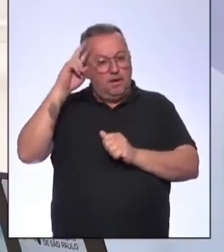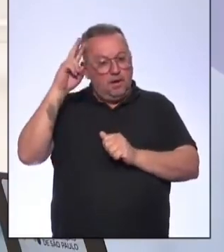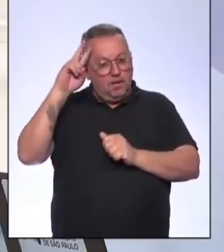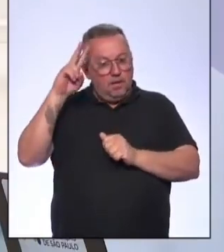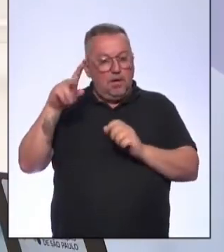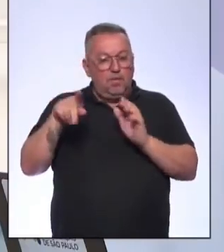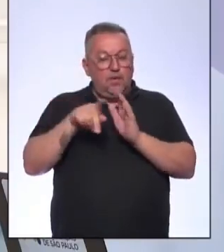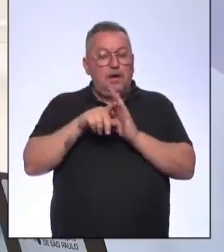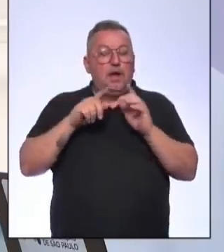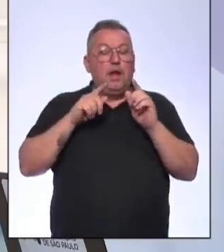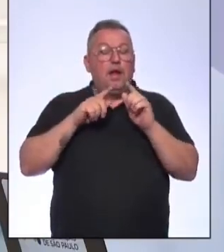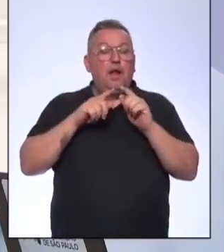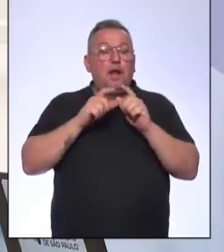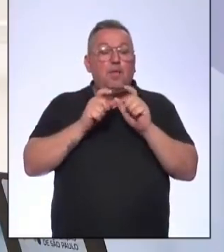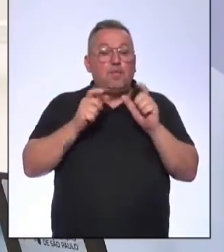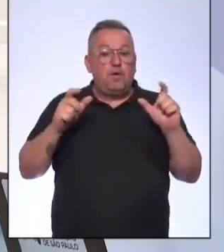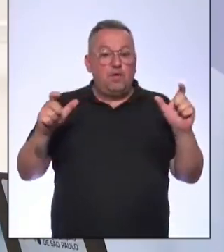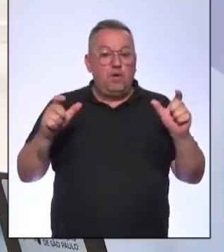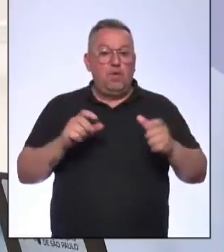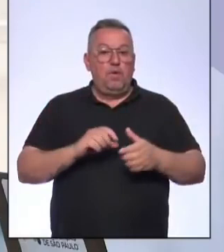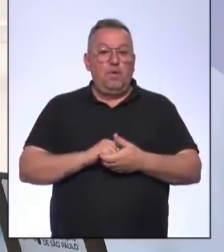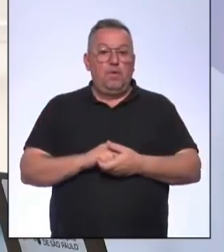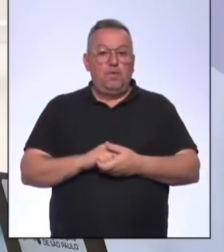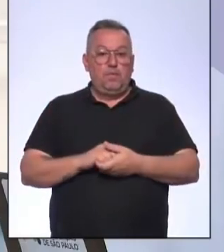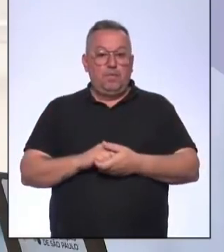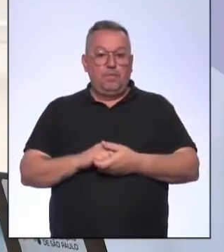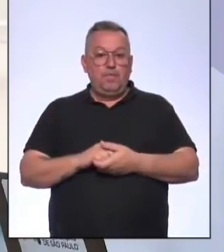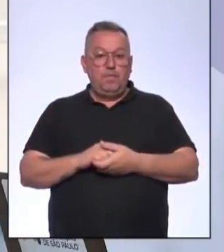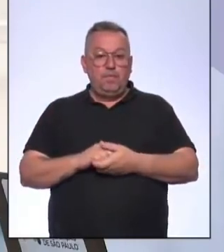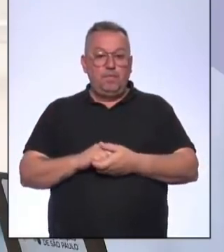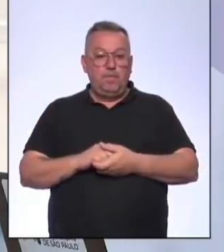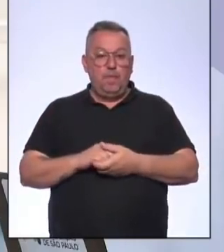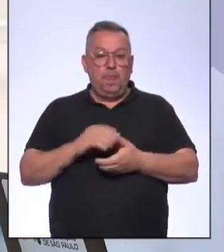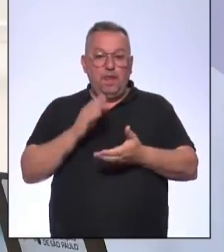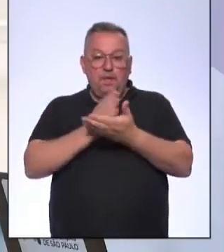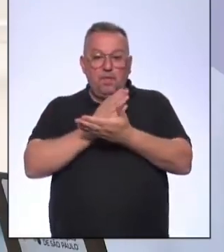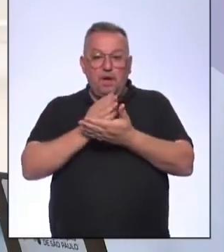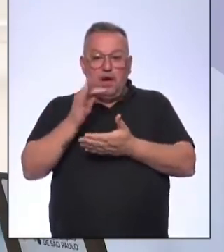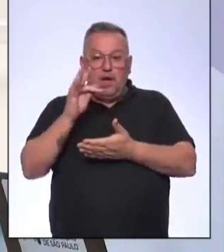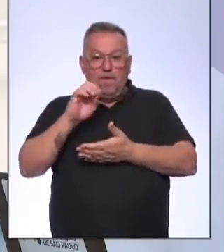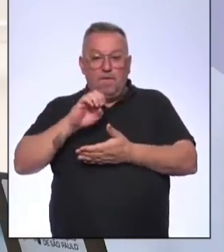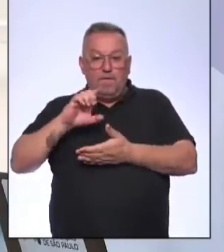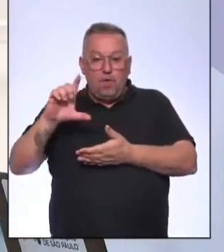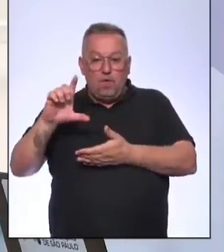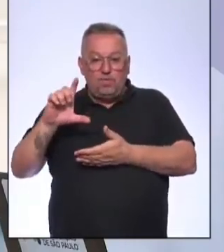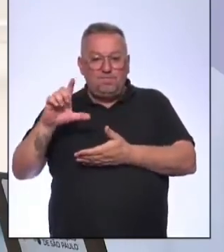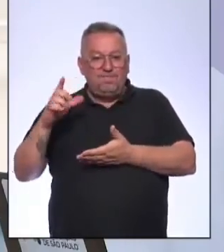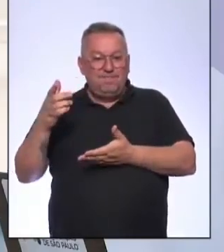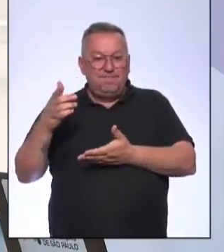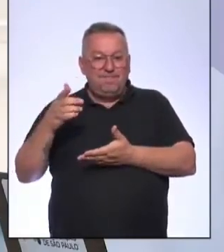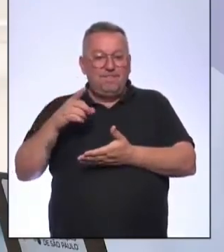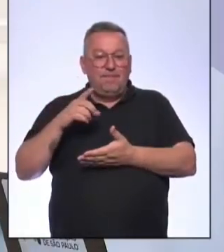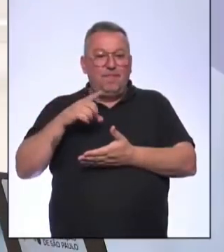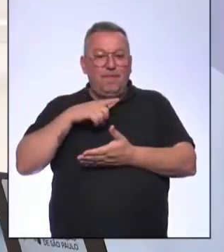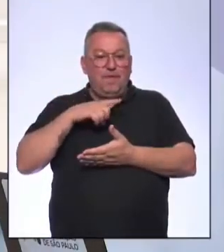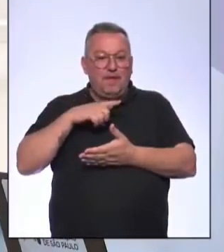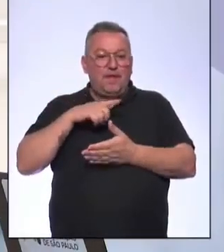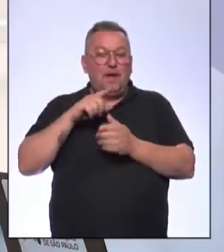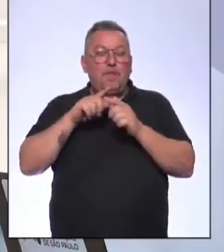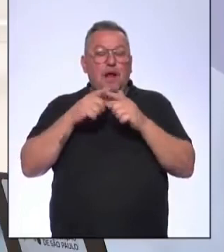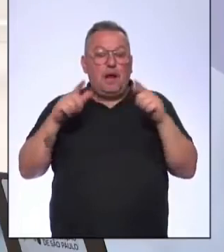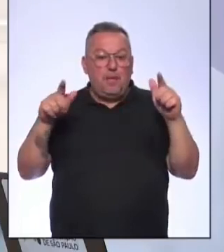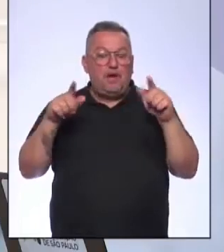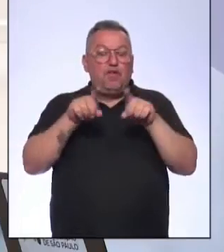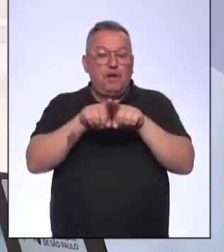que ela é gramatical, né? Então, beautiful, por exemplo, você vai te separar o full, né? O wonderful. Então, a gente sempre faz pela gramática. Inclusive